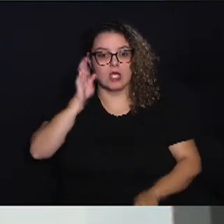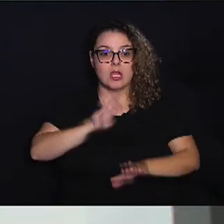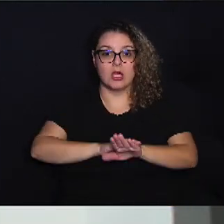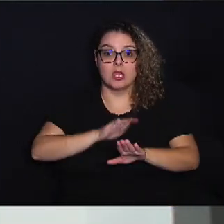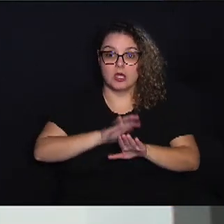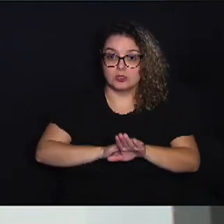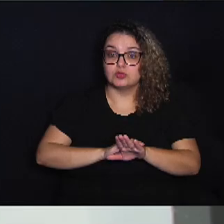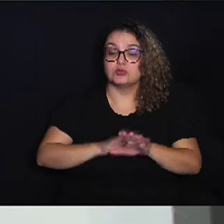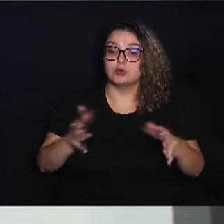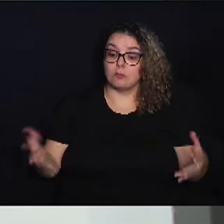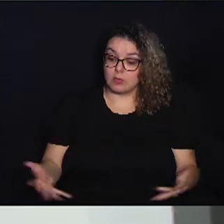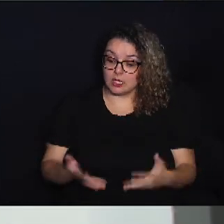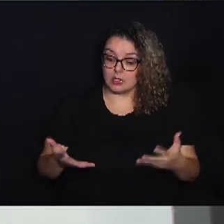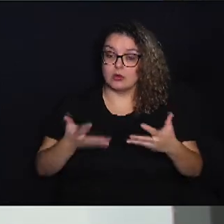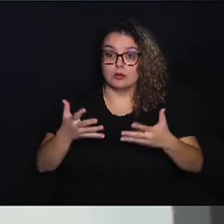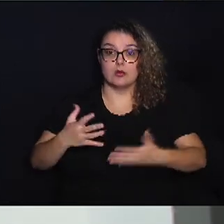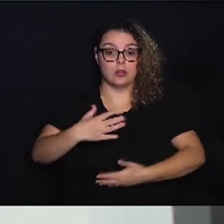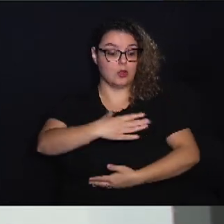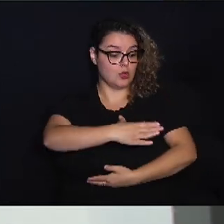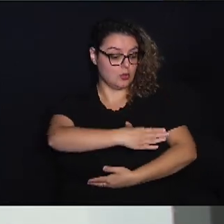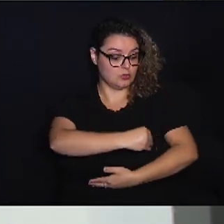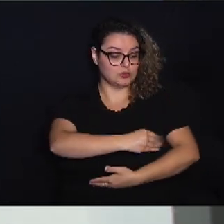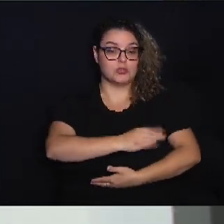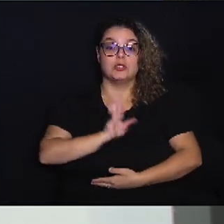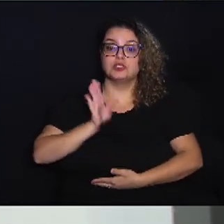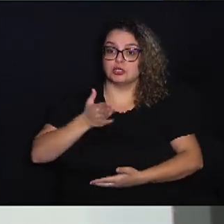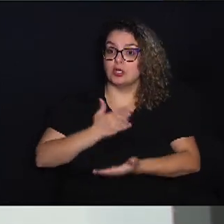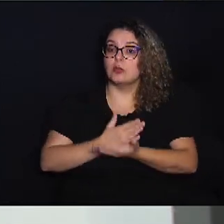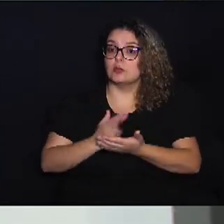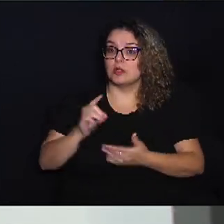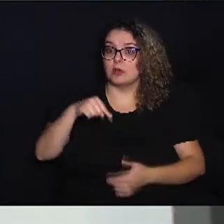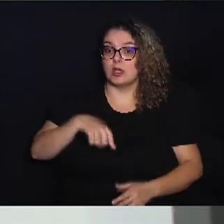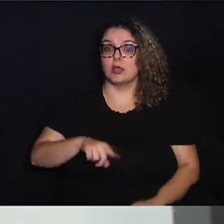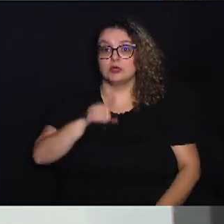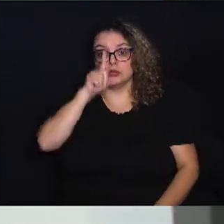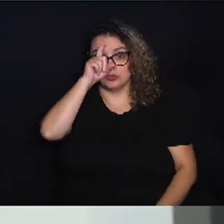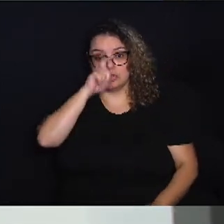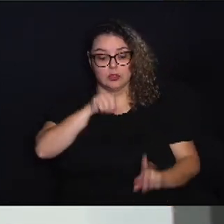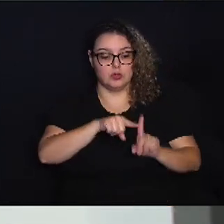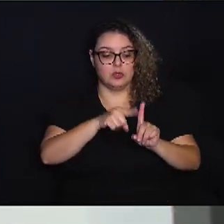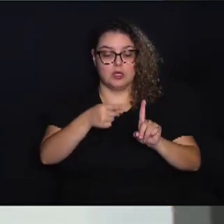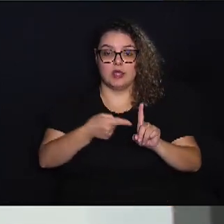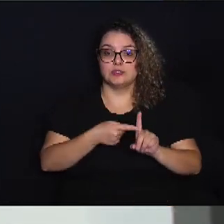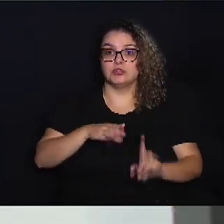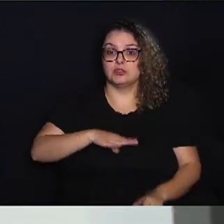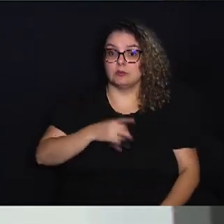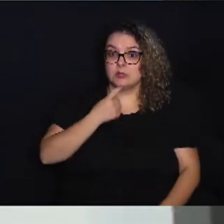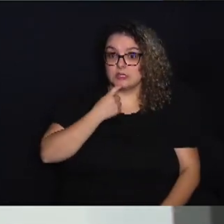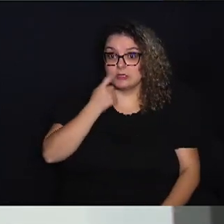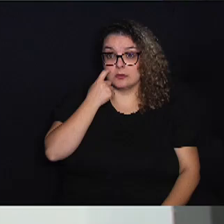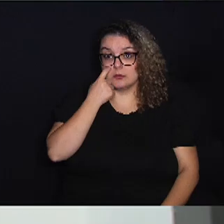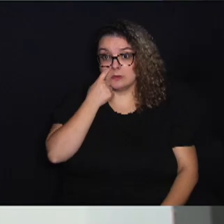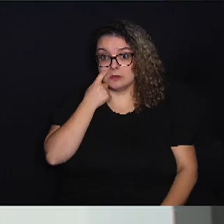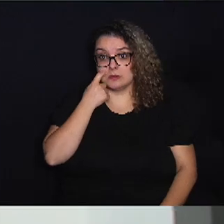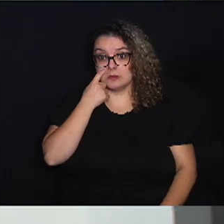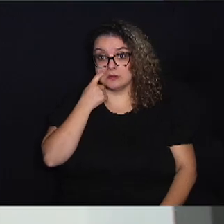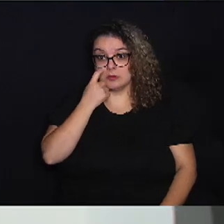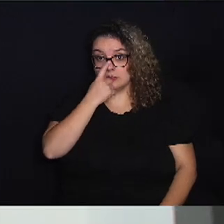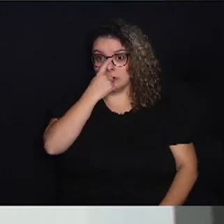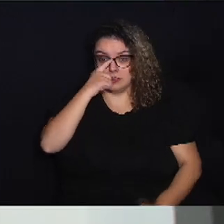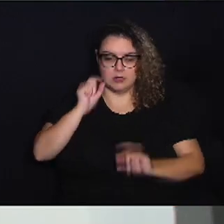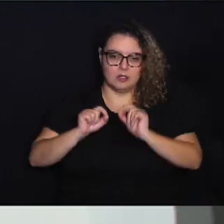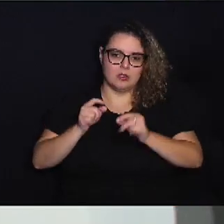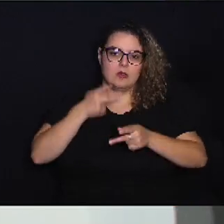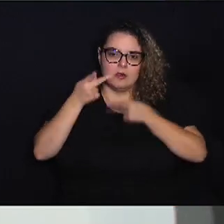para incentivar a amamentação já começaram aqui no Hospital Maternidade de Campinas. Quem vai falar sobre